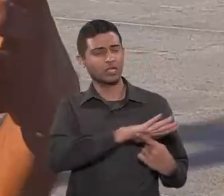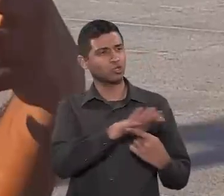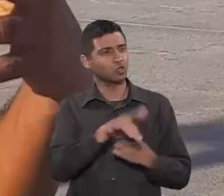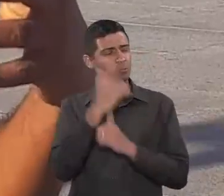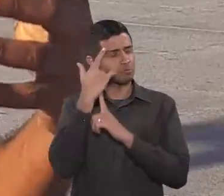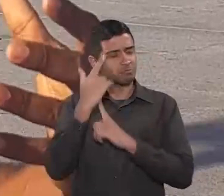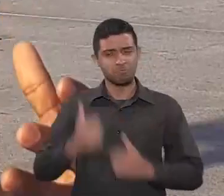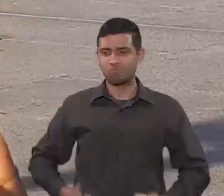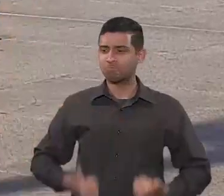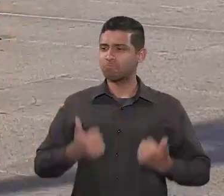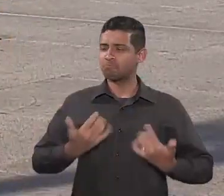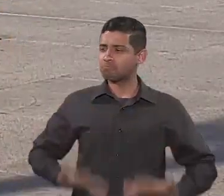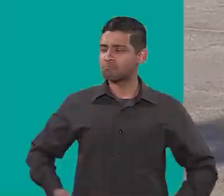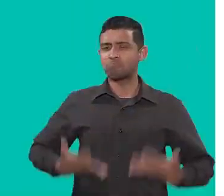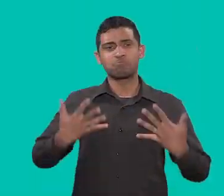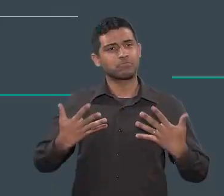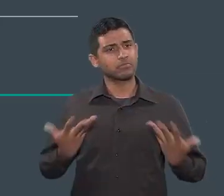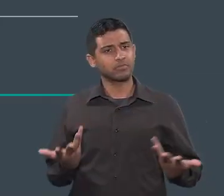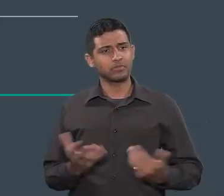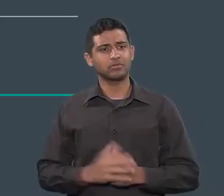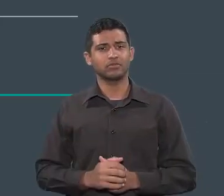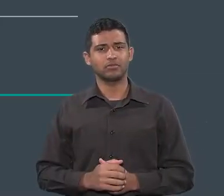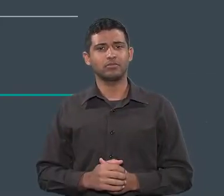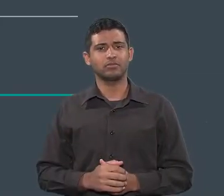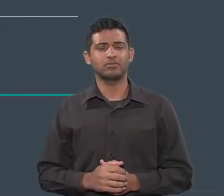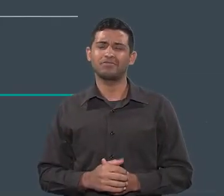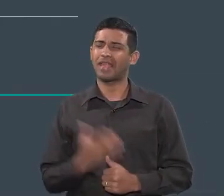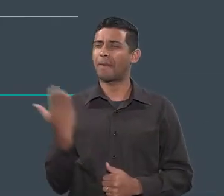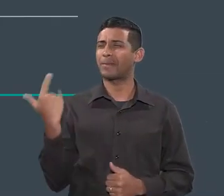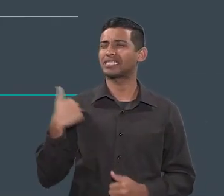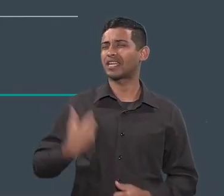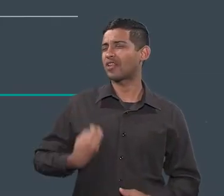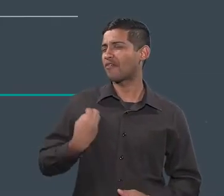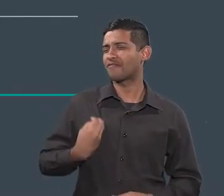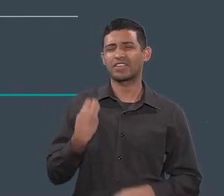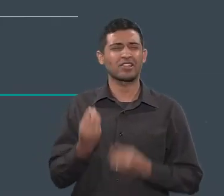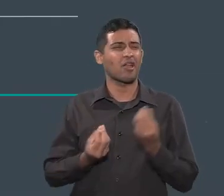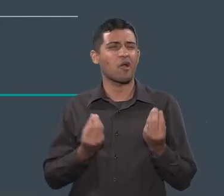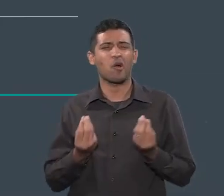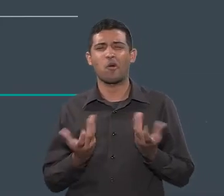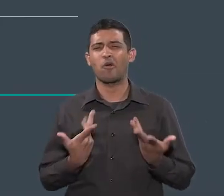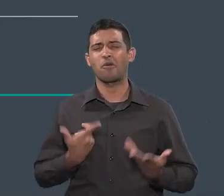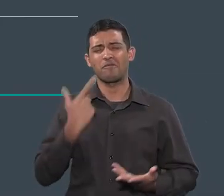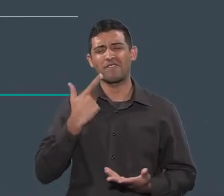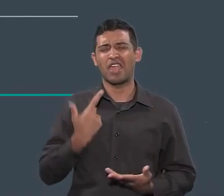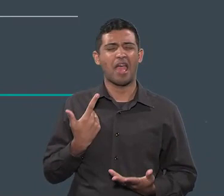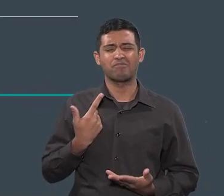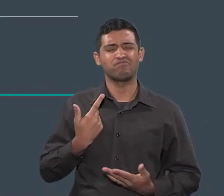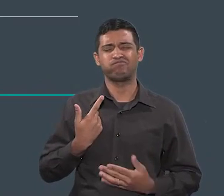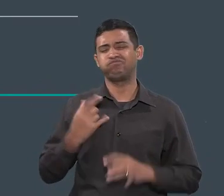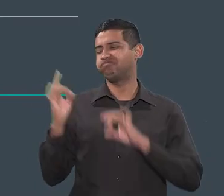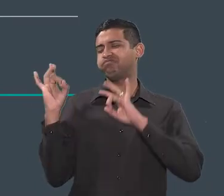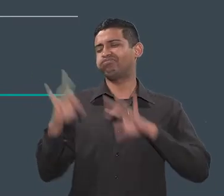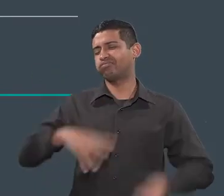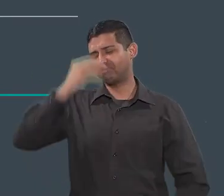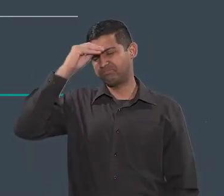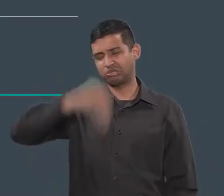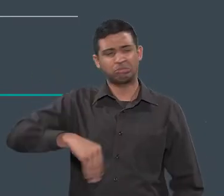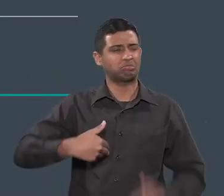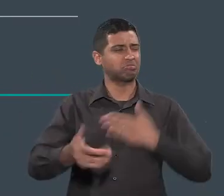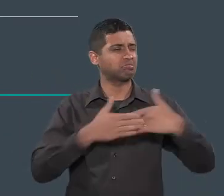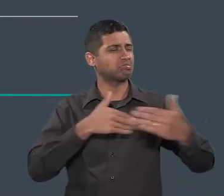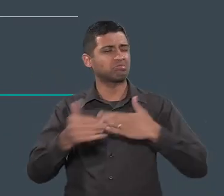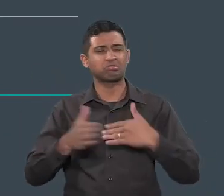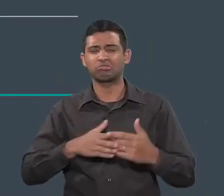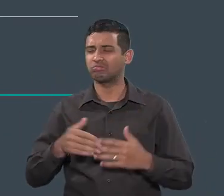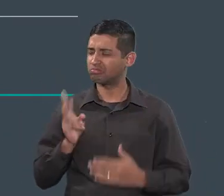dignidade, autoestima. Vai levar uma vida assim, meio aquela vida que você está pouco ligando, aconteça o que acontecer e tudo bem,